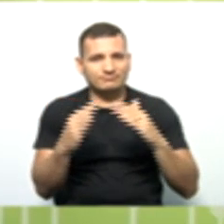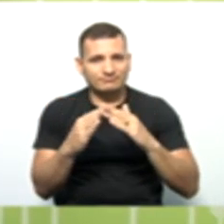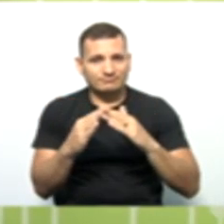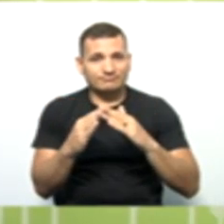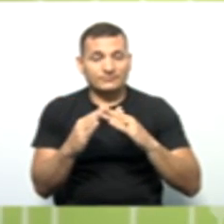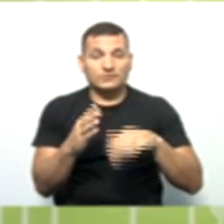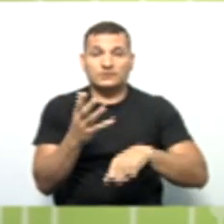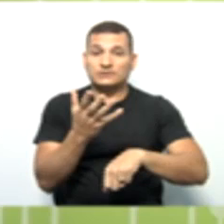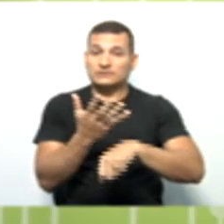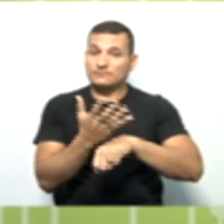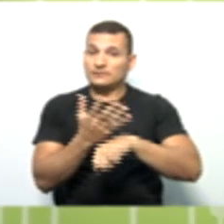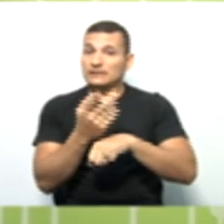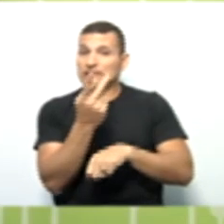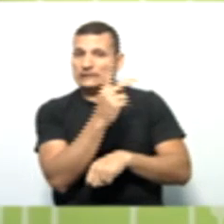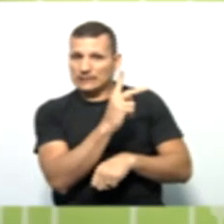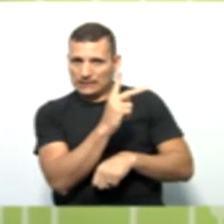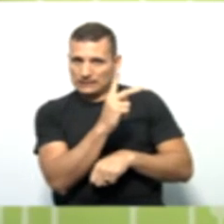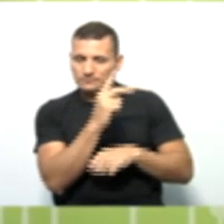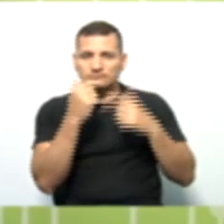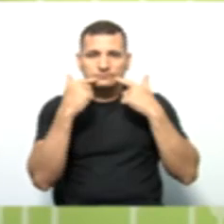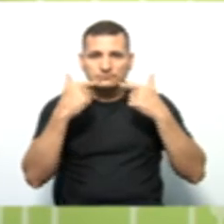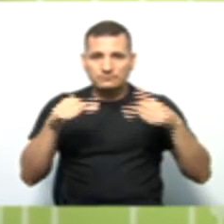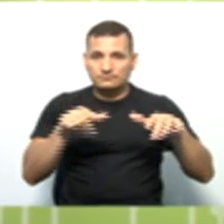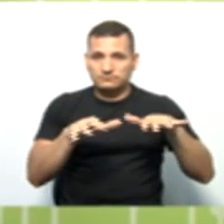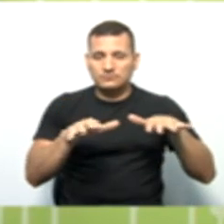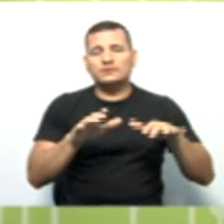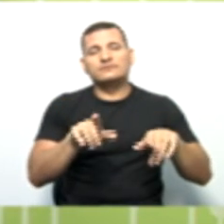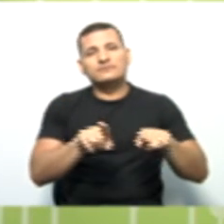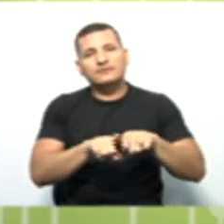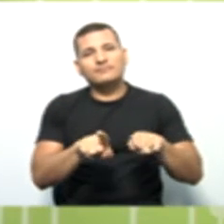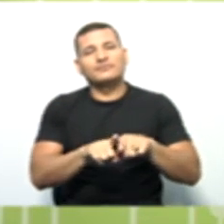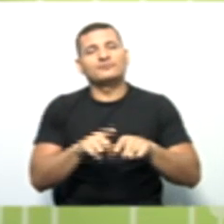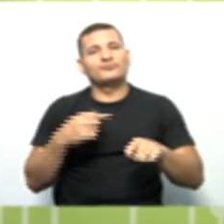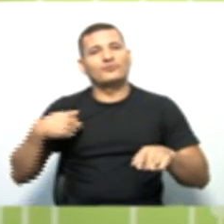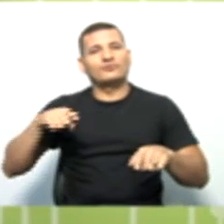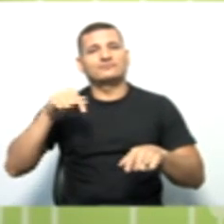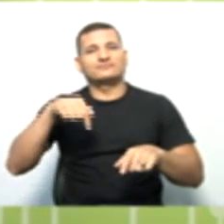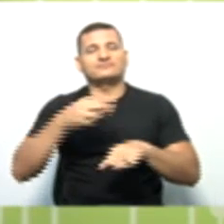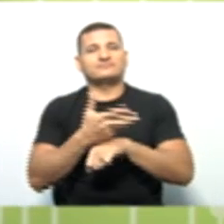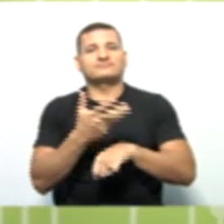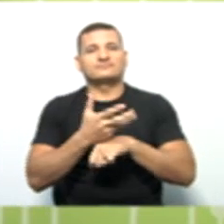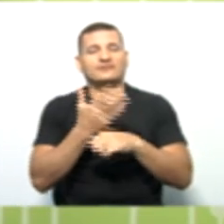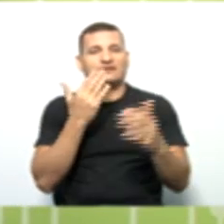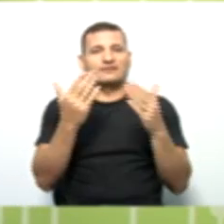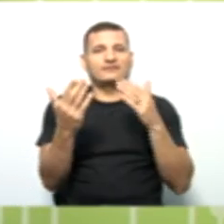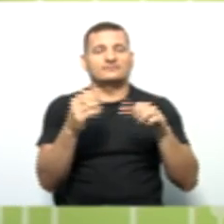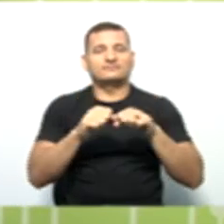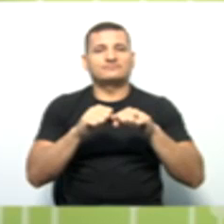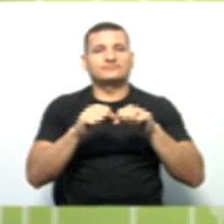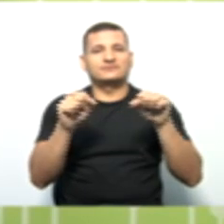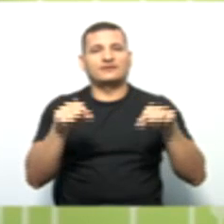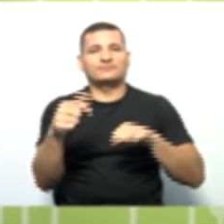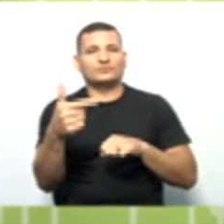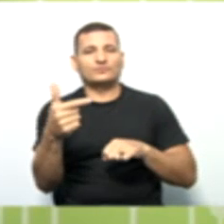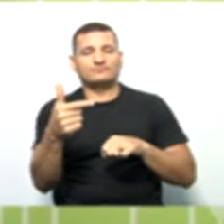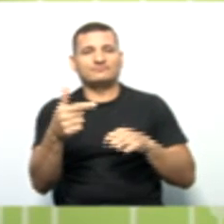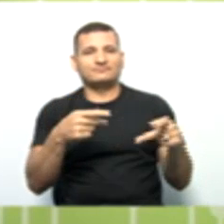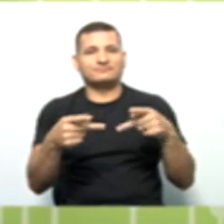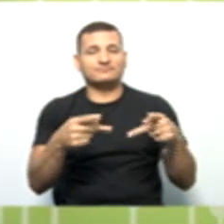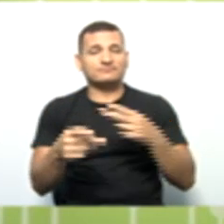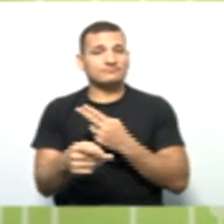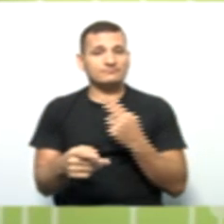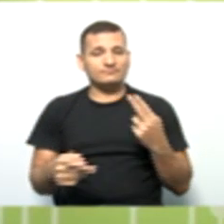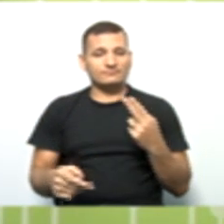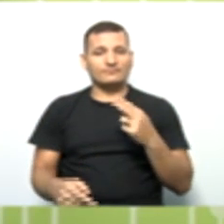da matéria lá deles, que é a linguagem de programação, quanto a nossa aqui, que é a análise de projeto de sistema 2. Só para que vocês não esqueçam o meu nome, eu sou